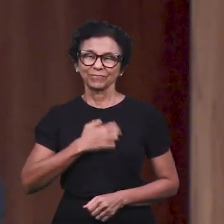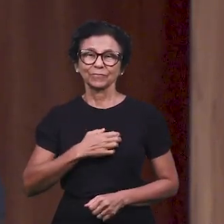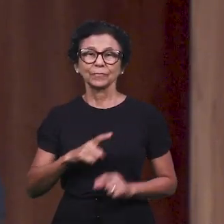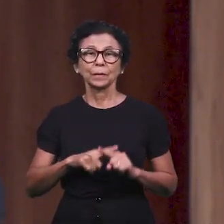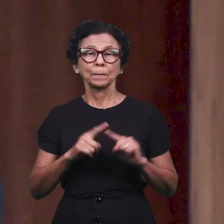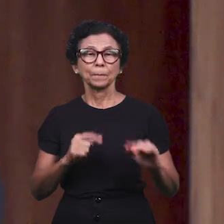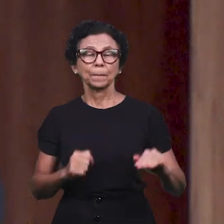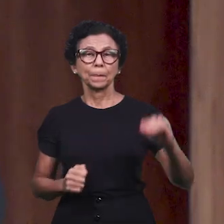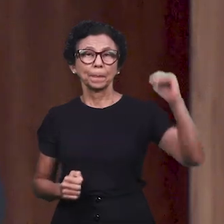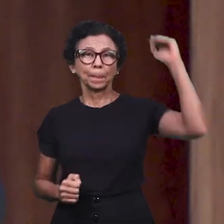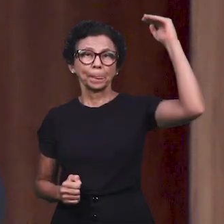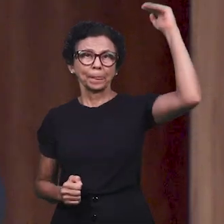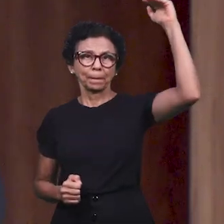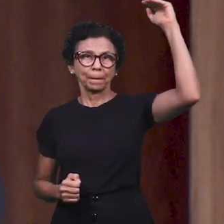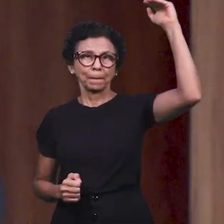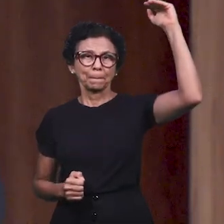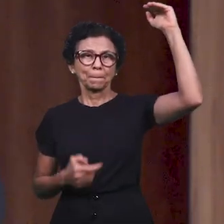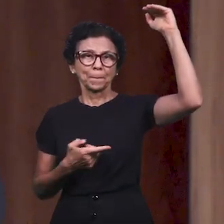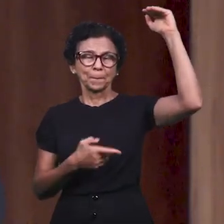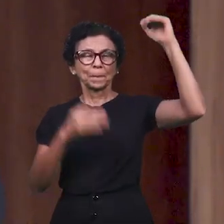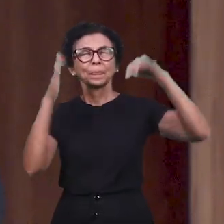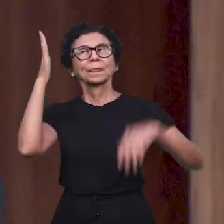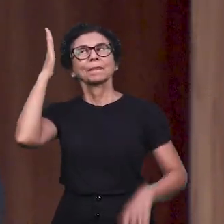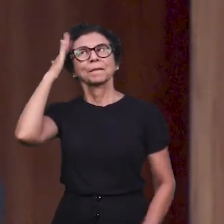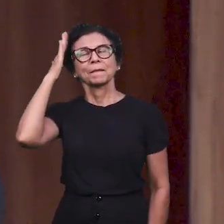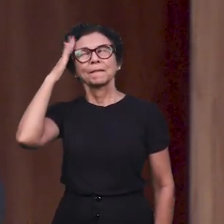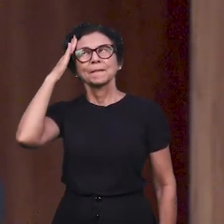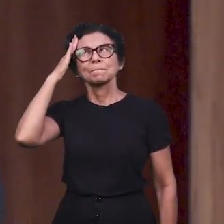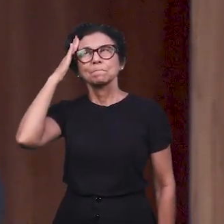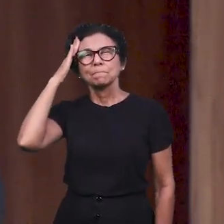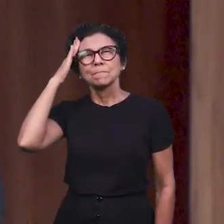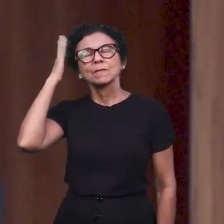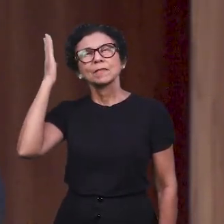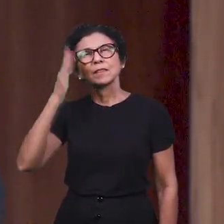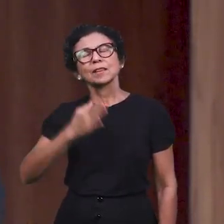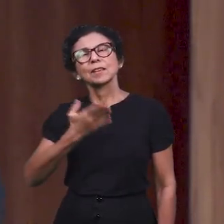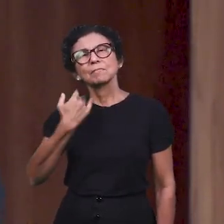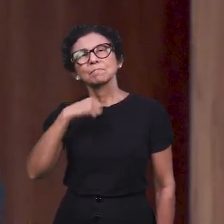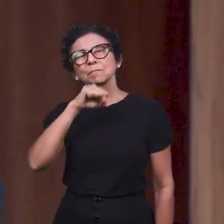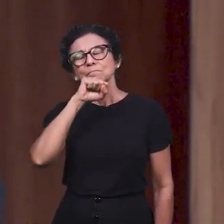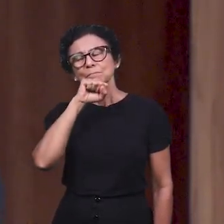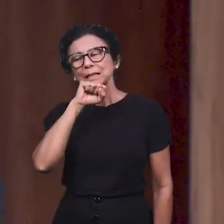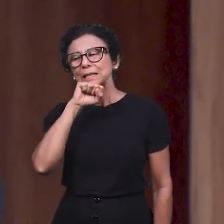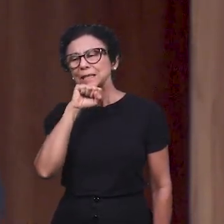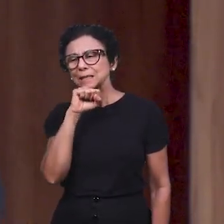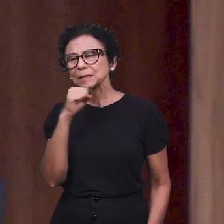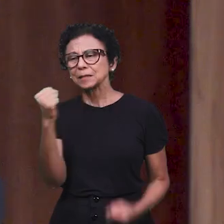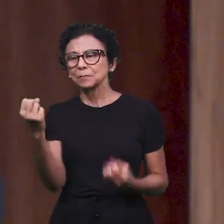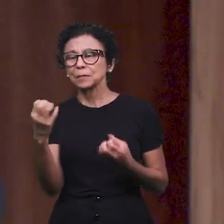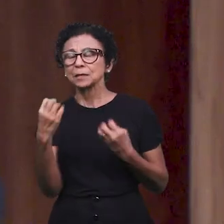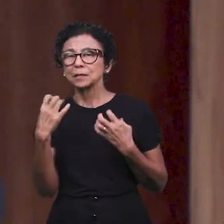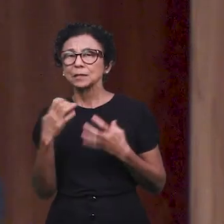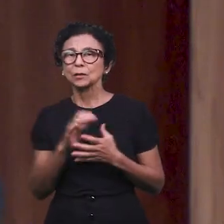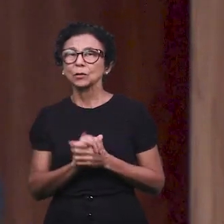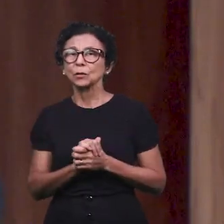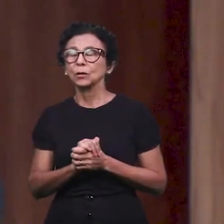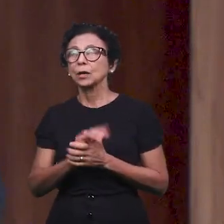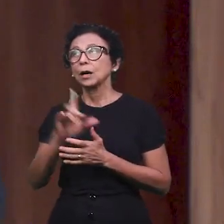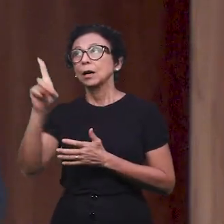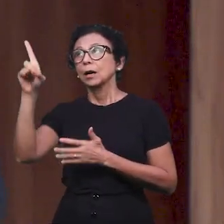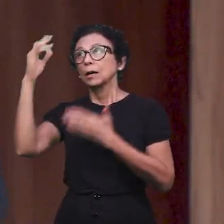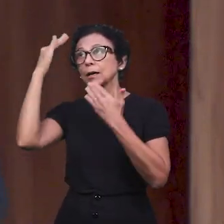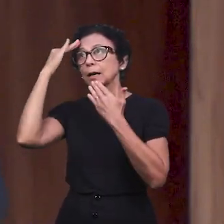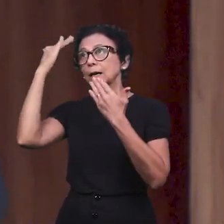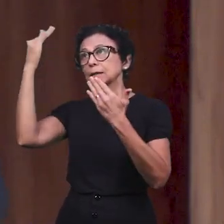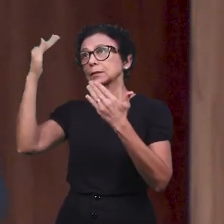forem adultos, eles vão entender. Não, meu pai me disse não aqui, graças a Deus por isso. Meu